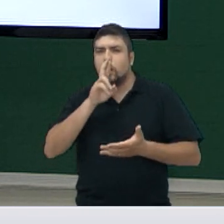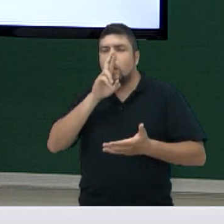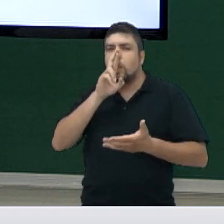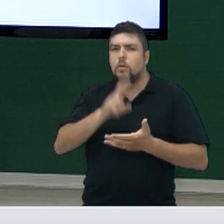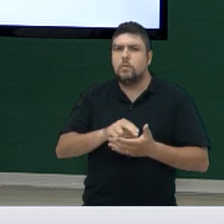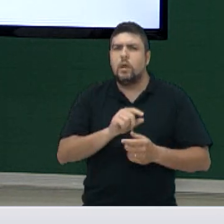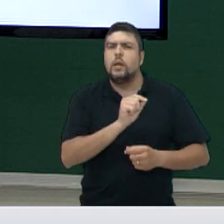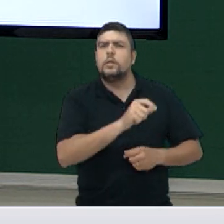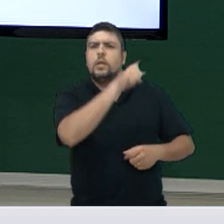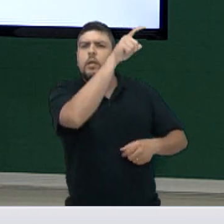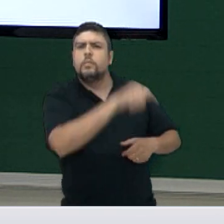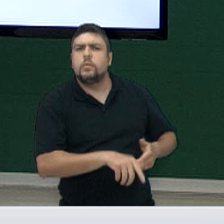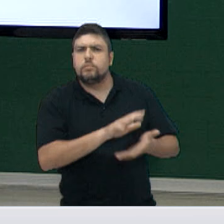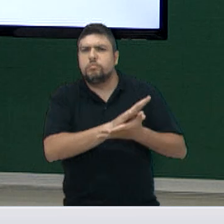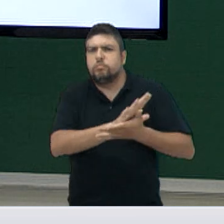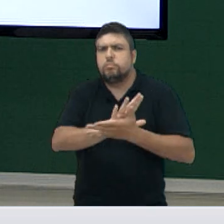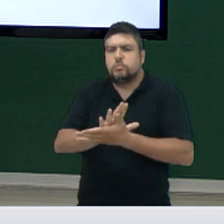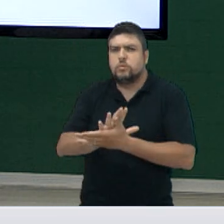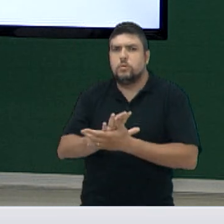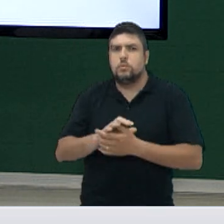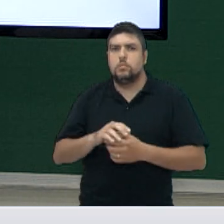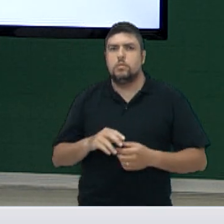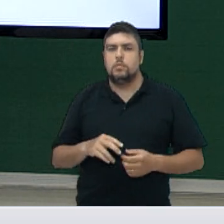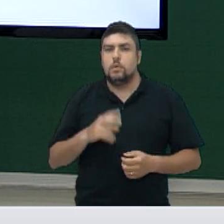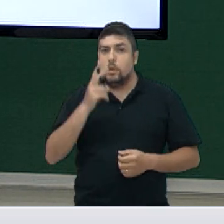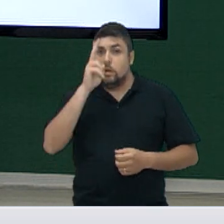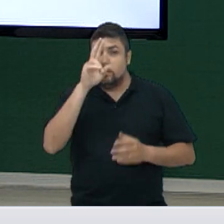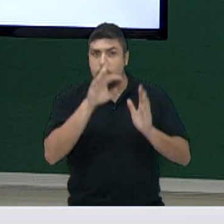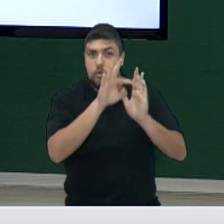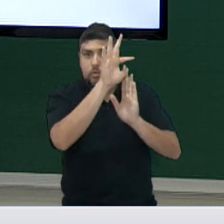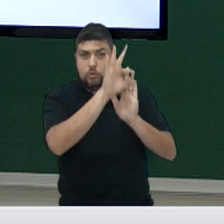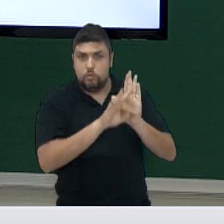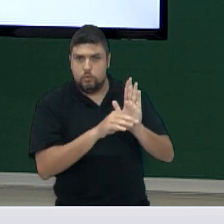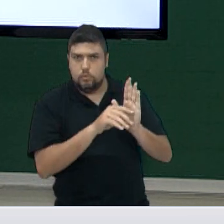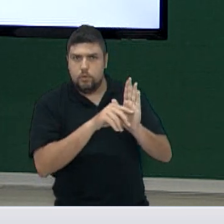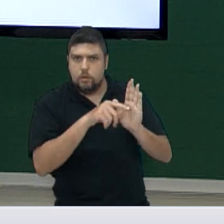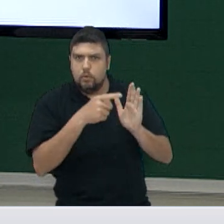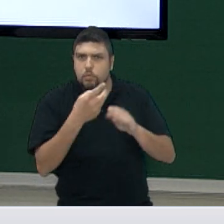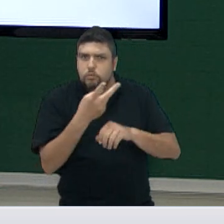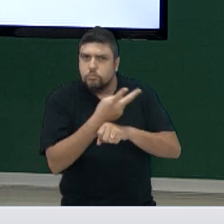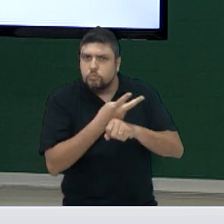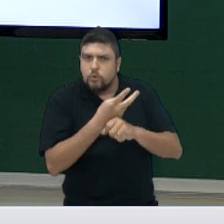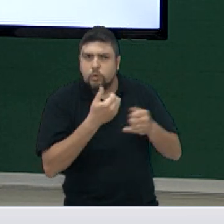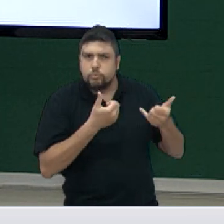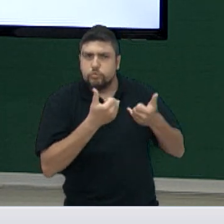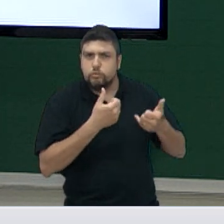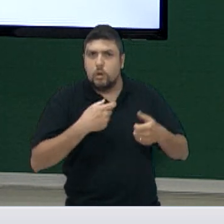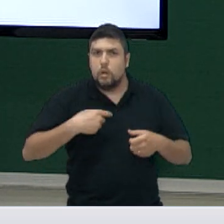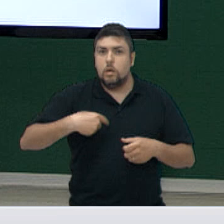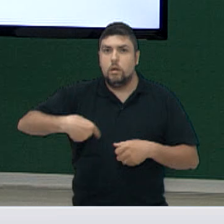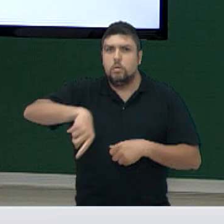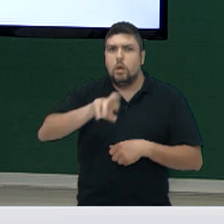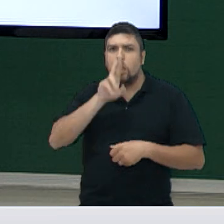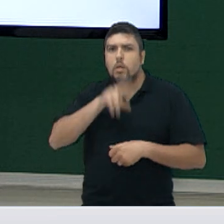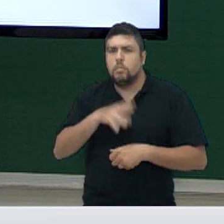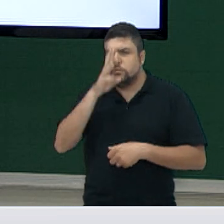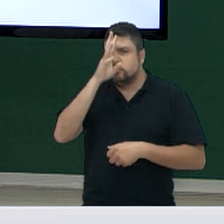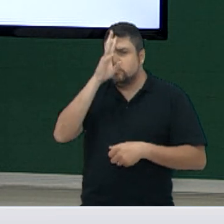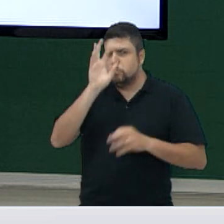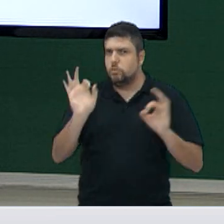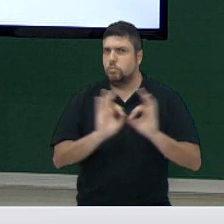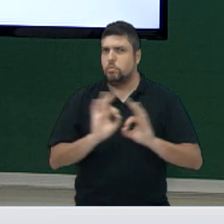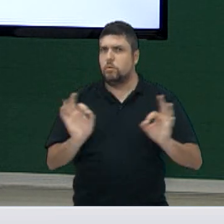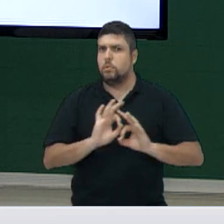a extinção? Lembra que nós temos que ter informações do texto, né? Nós não podemos supor nada, temos que ir lá para o